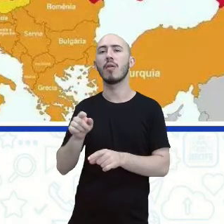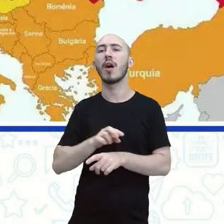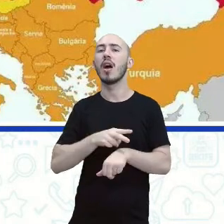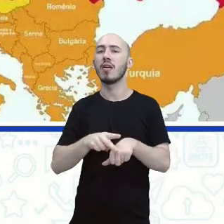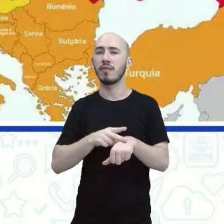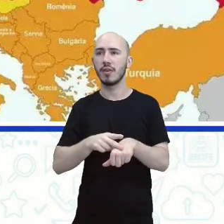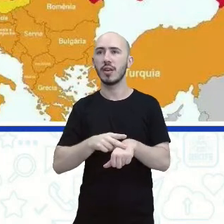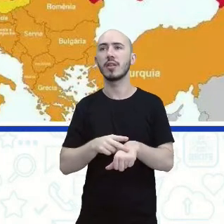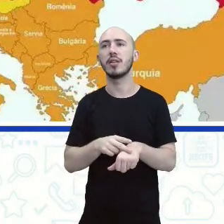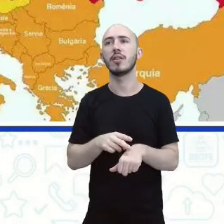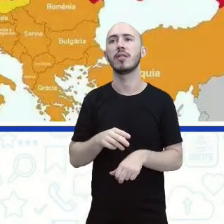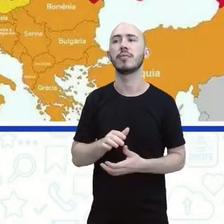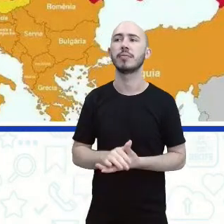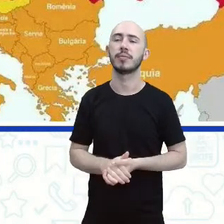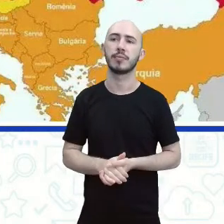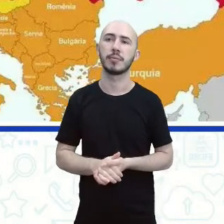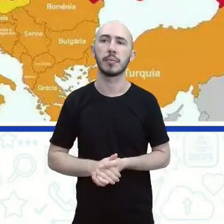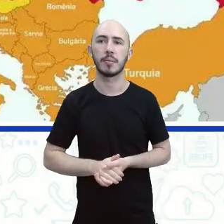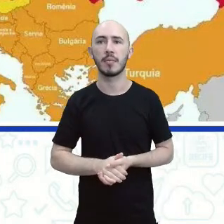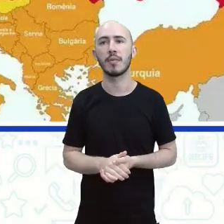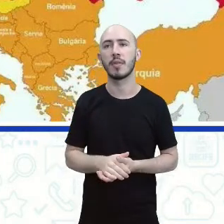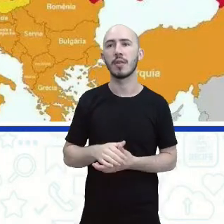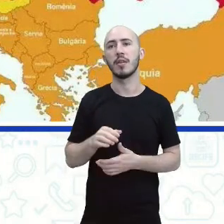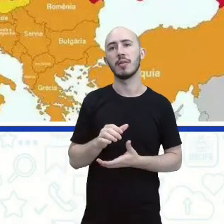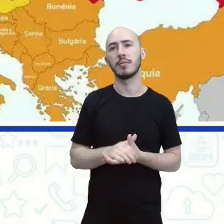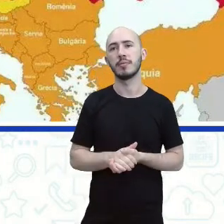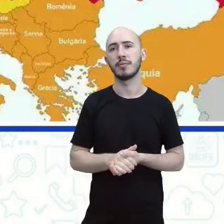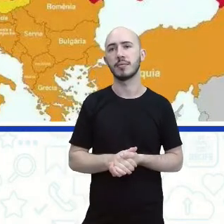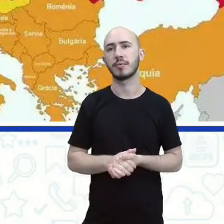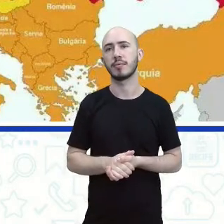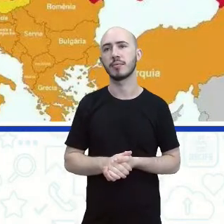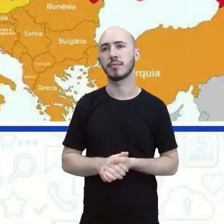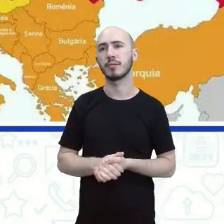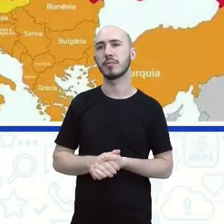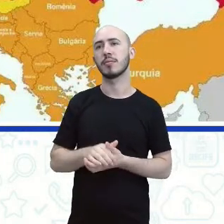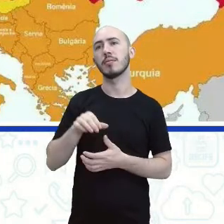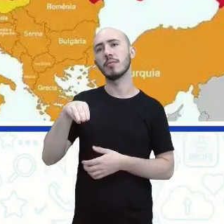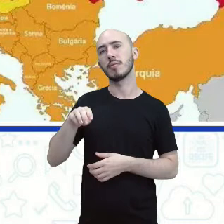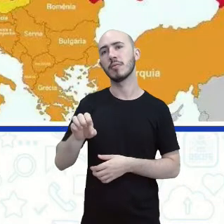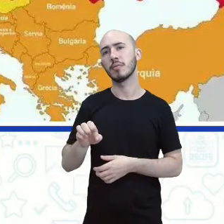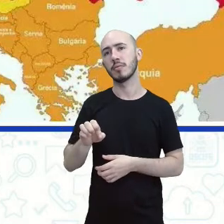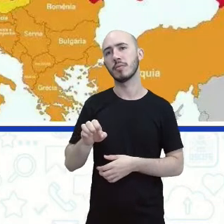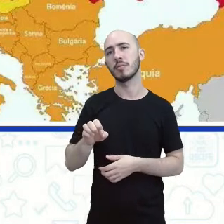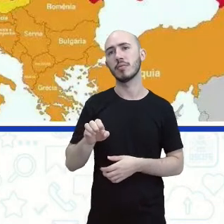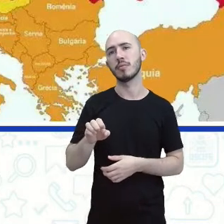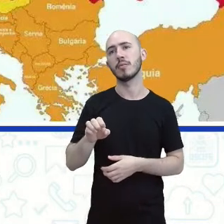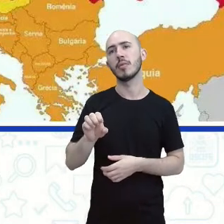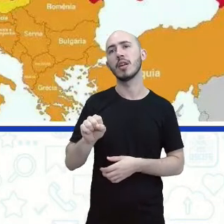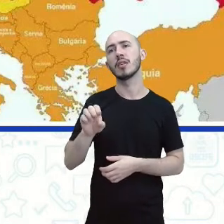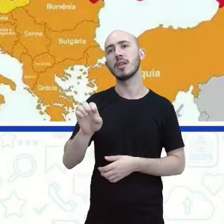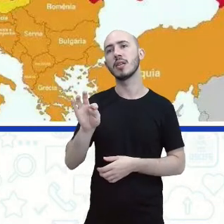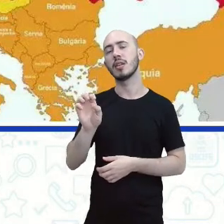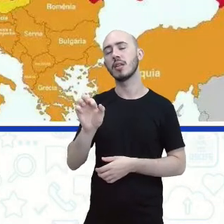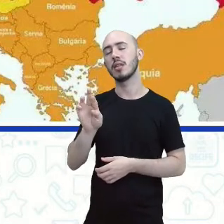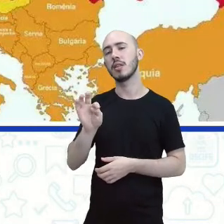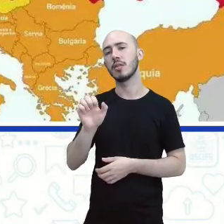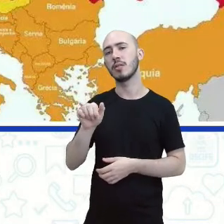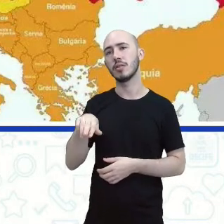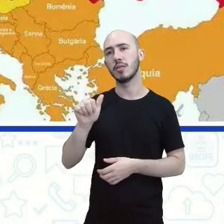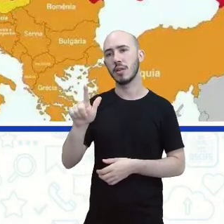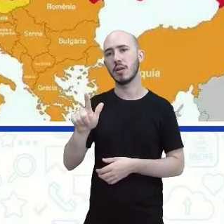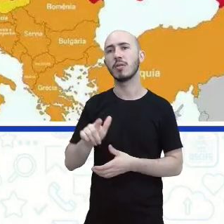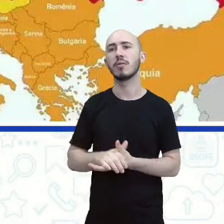vai dizer, vocês sabem, né? Sabem. E a azul, a Europa Centro-Ocidental, e